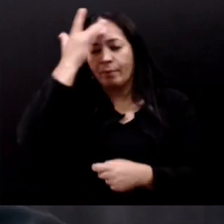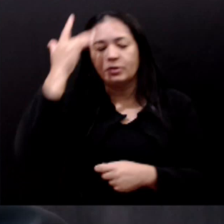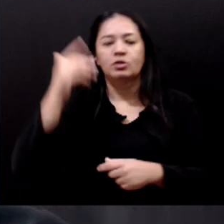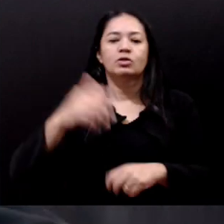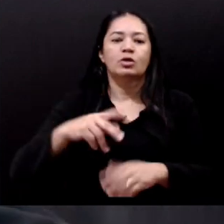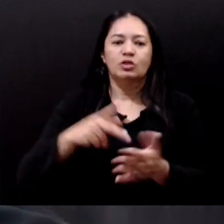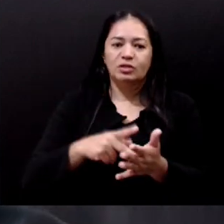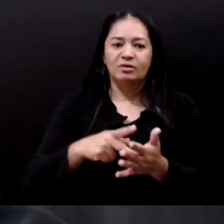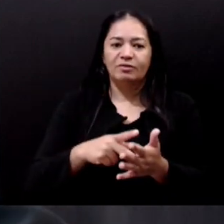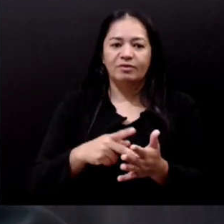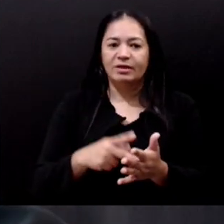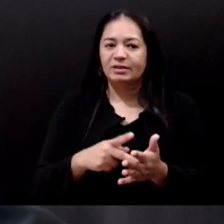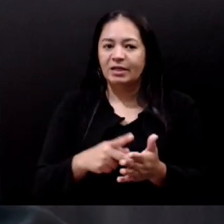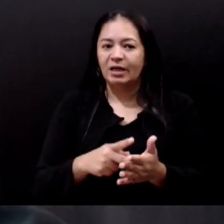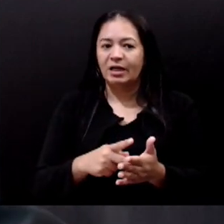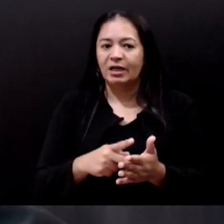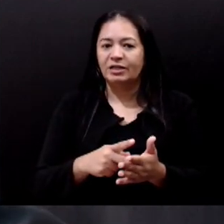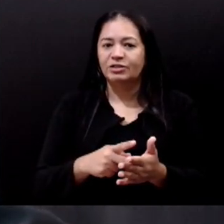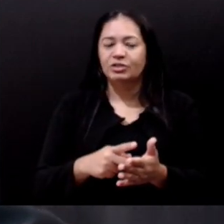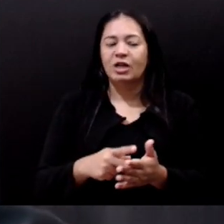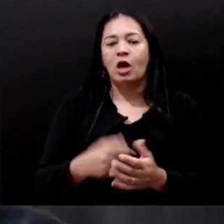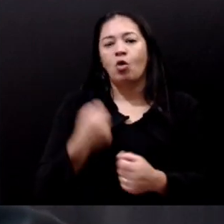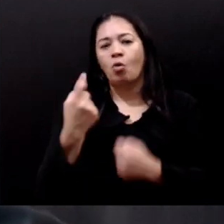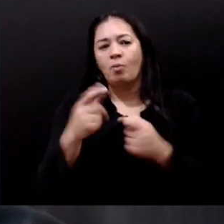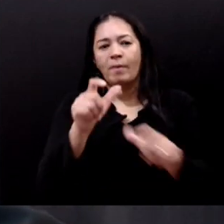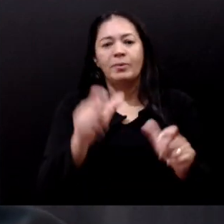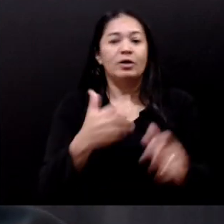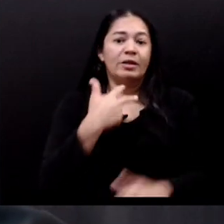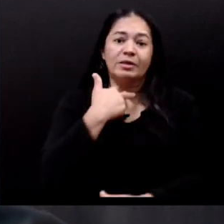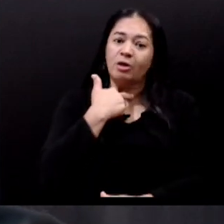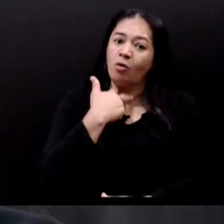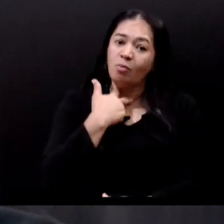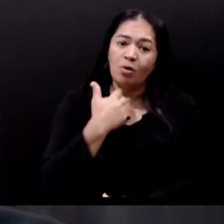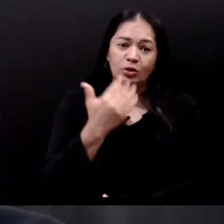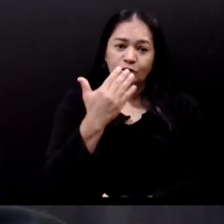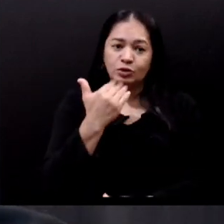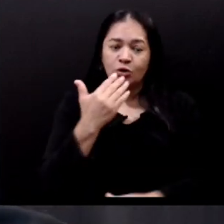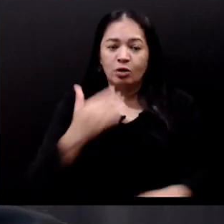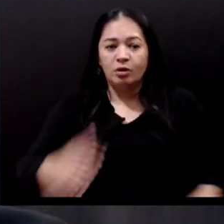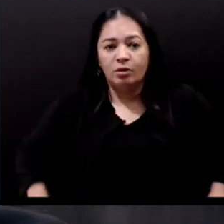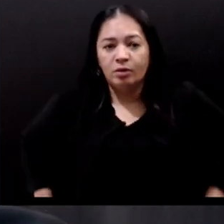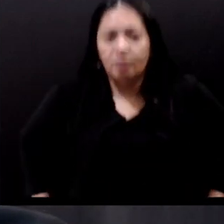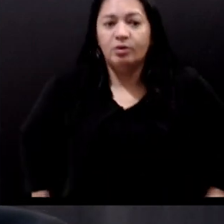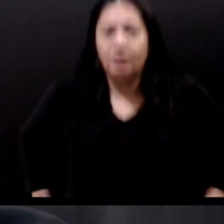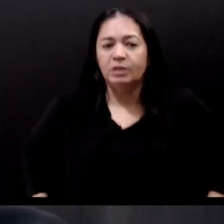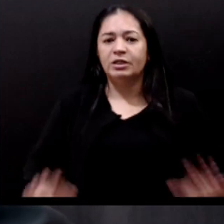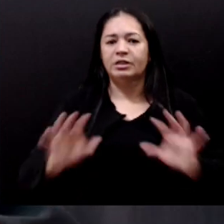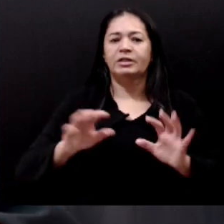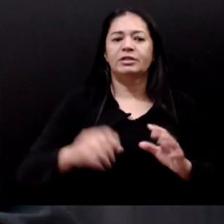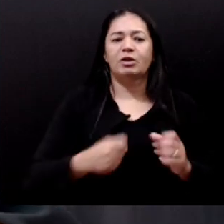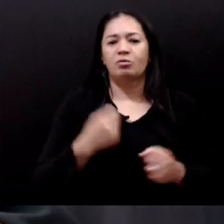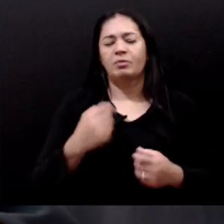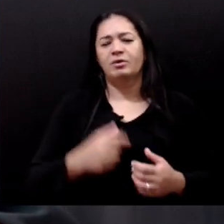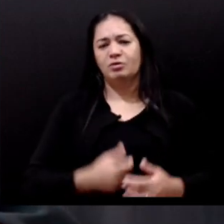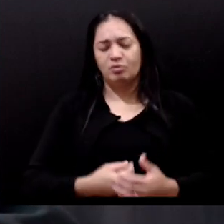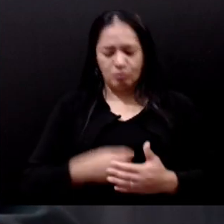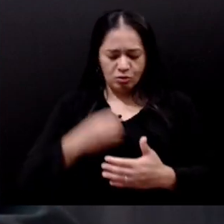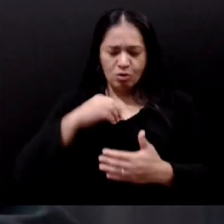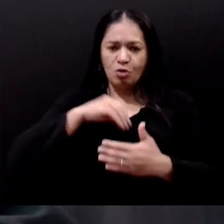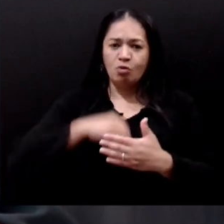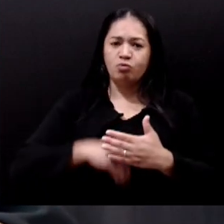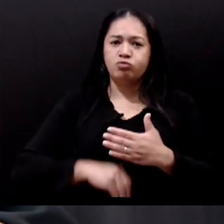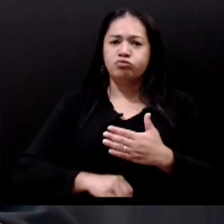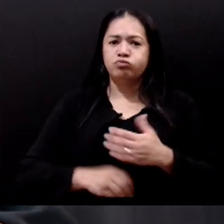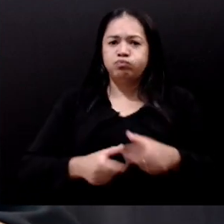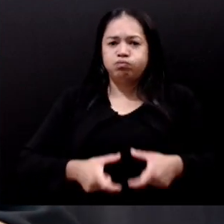lá no intestino que vai quebrar esse açúcar do leite, que é a Uhum, lactose. Isso fermenta e daí tem uma distensão abdominal. E a gente sabe que conforme a